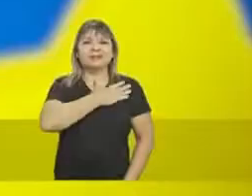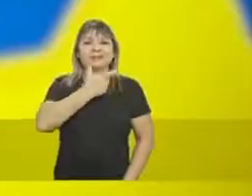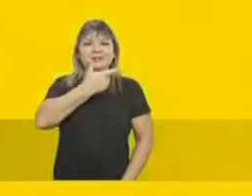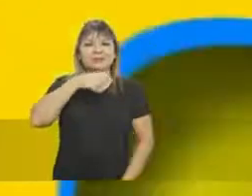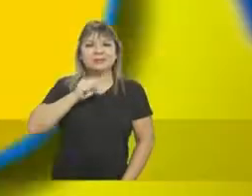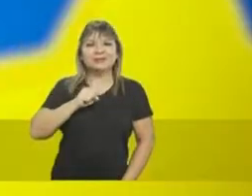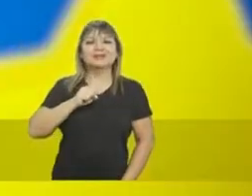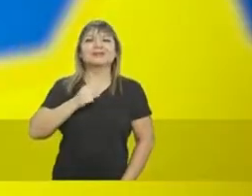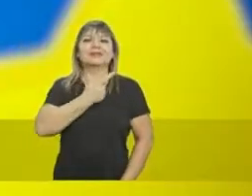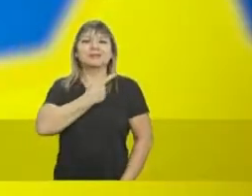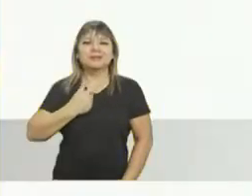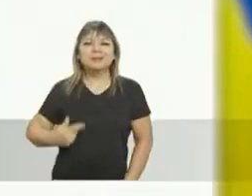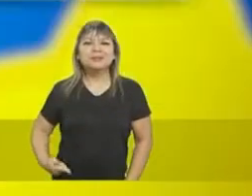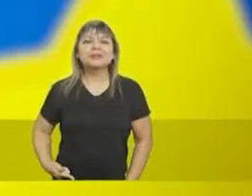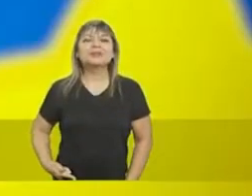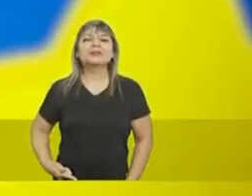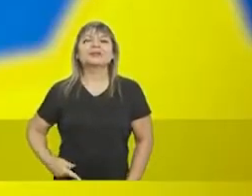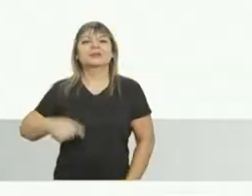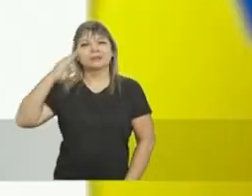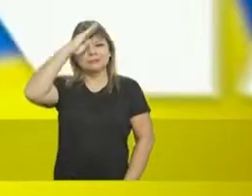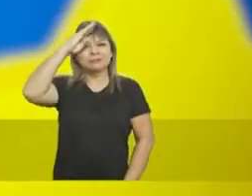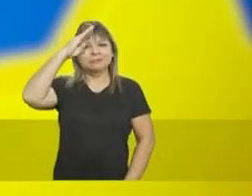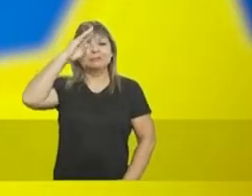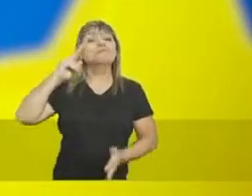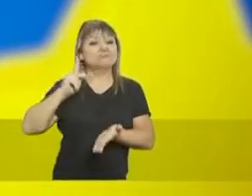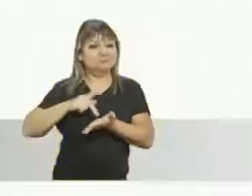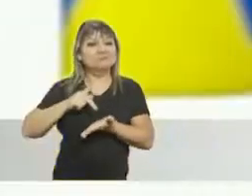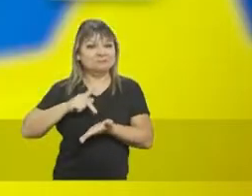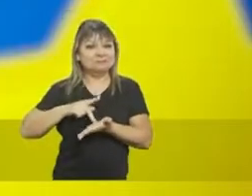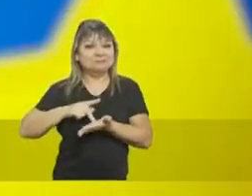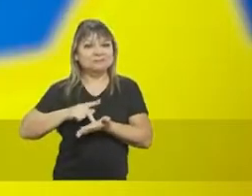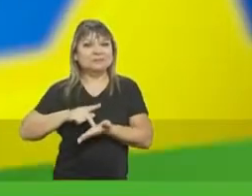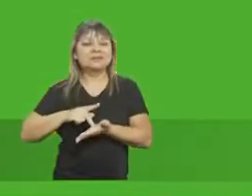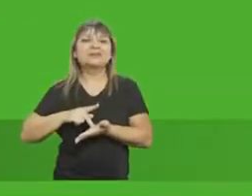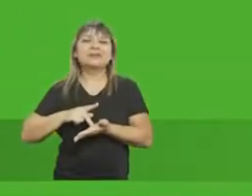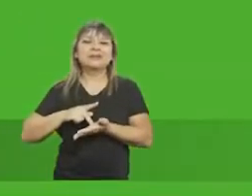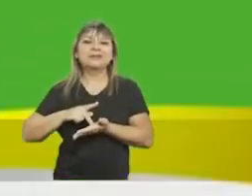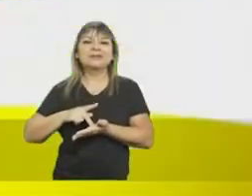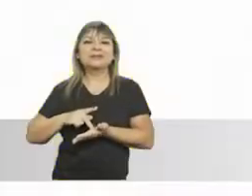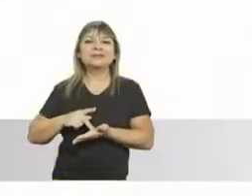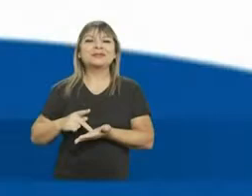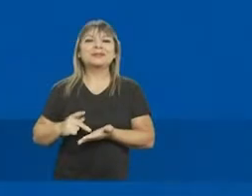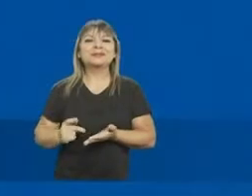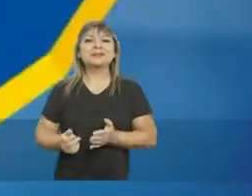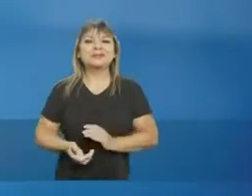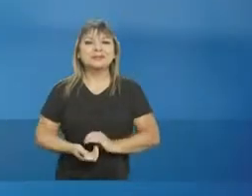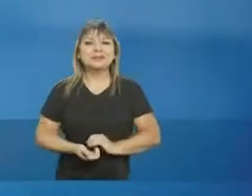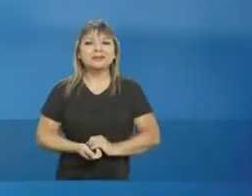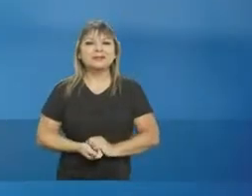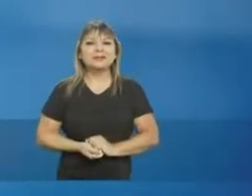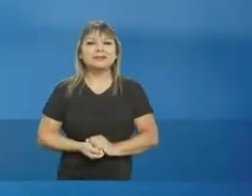Capitão Contar, 28, governador. Bolsonaro de verdade.